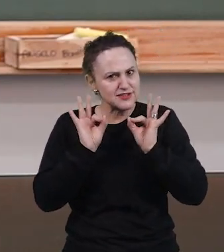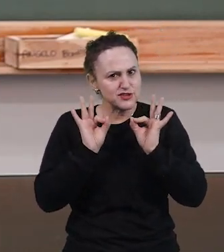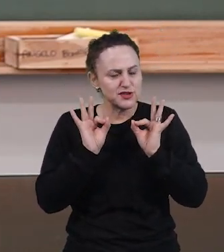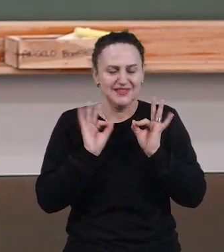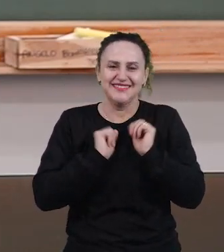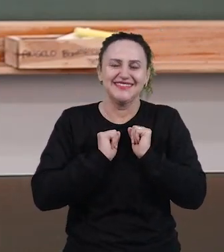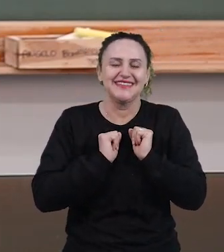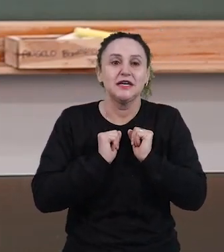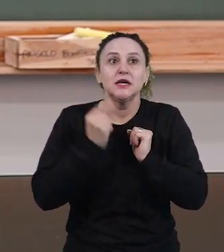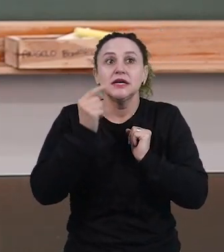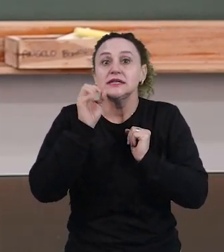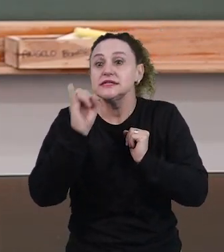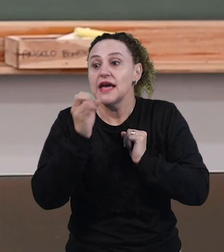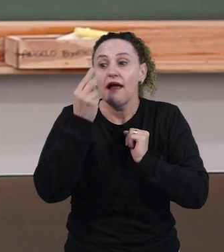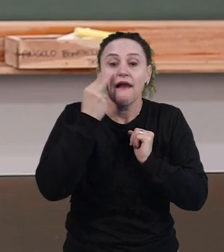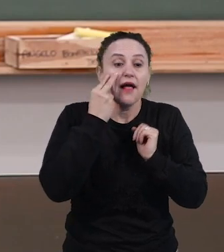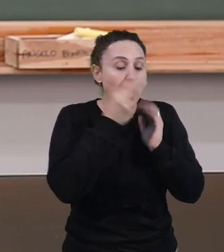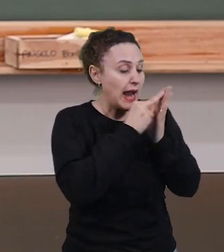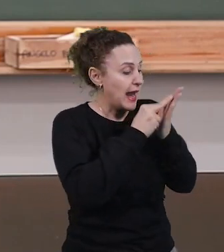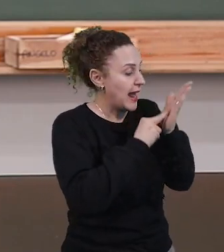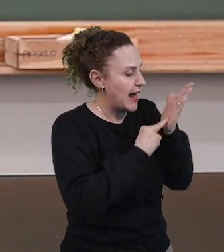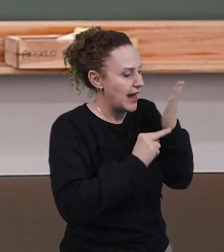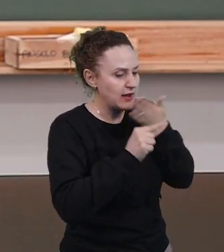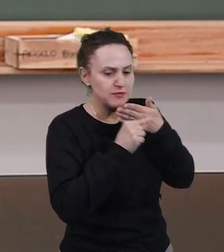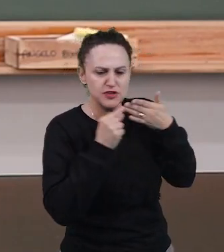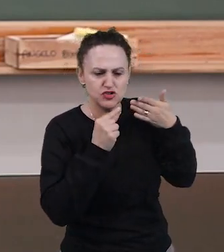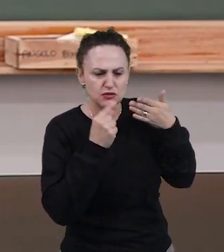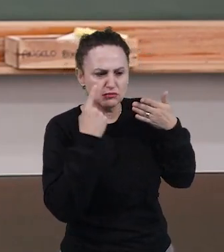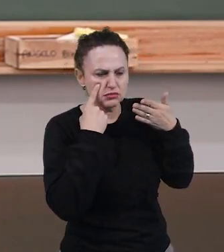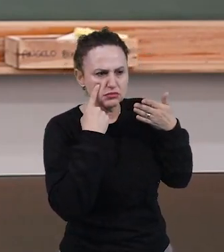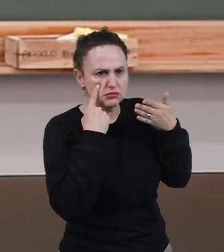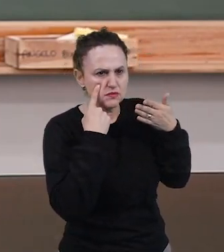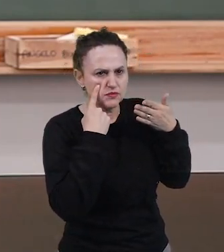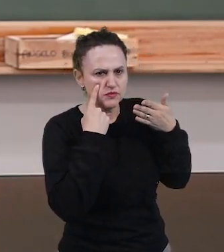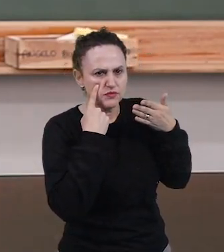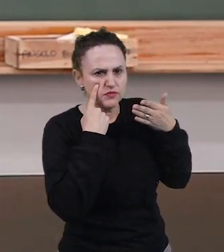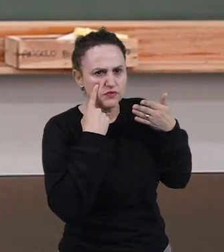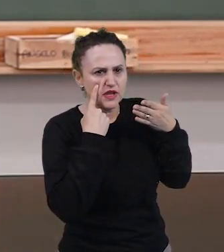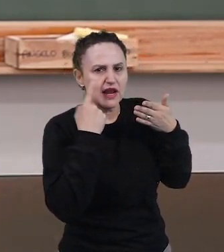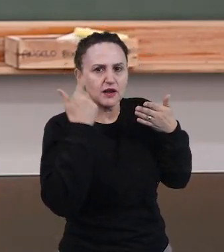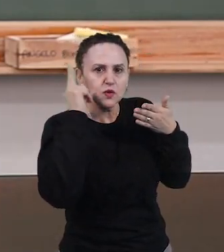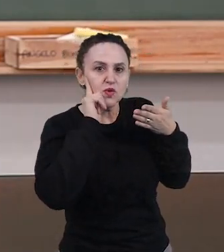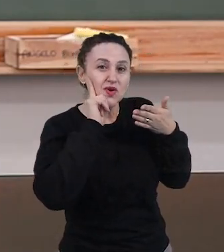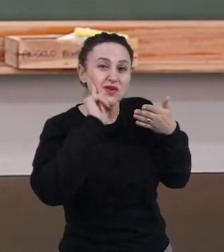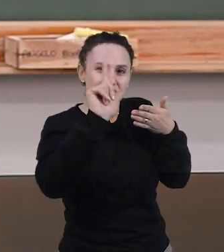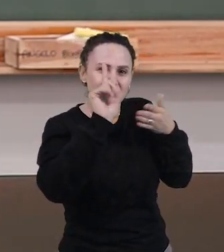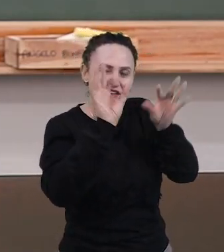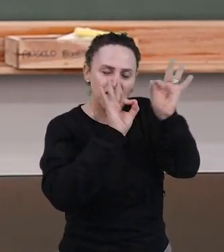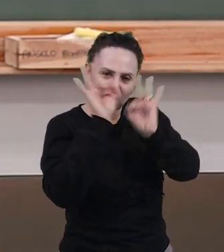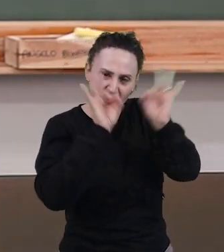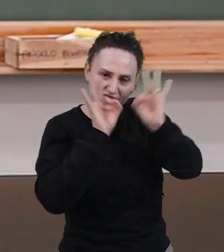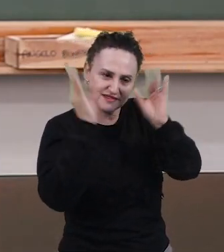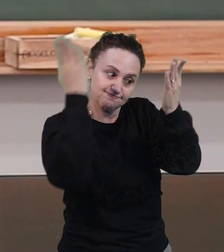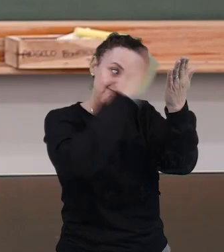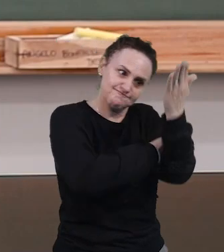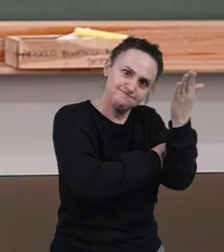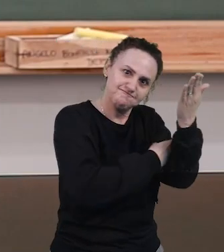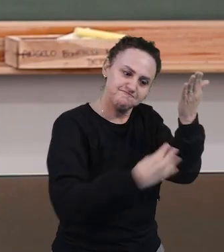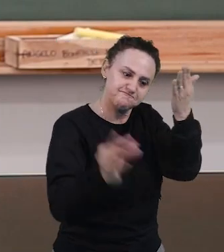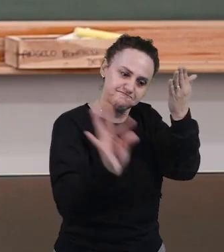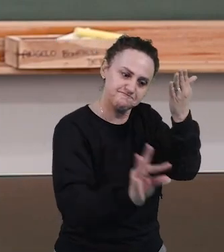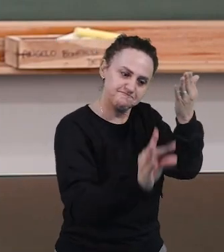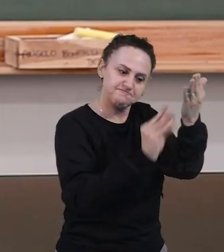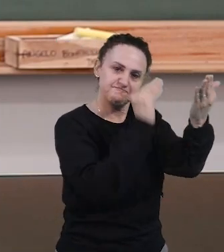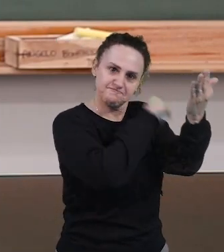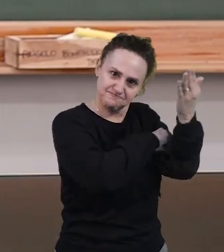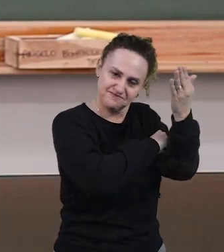assim, quando ela lê algo sobre o Piaget, ela já consegue colocar bem certinho lá na pastinha, né? E ainda